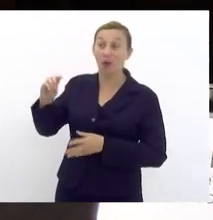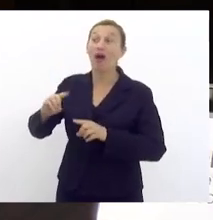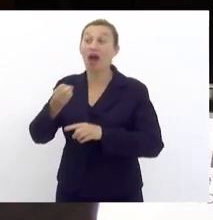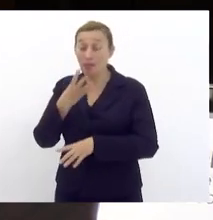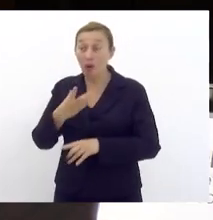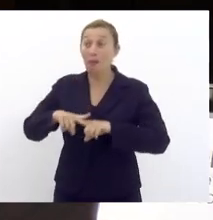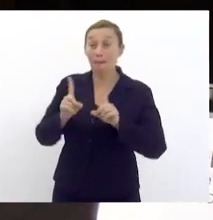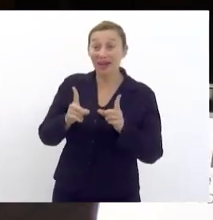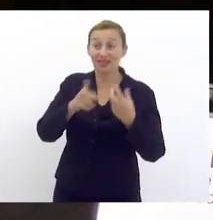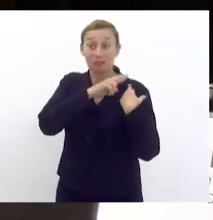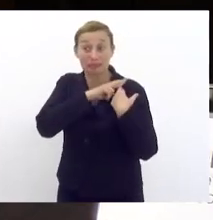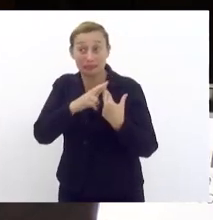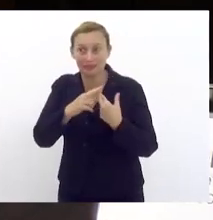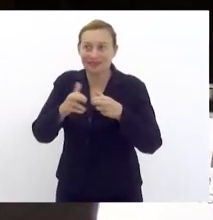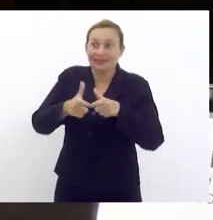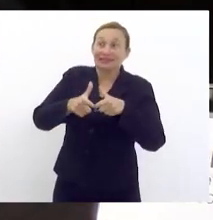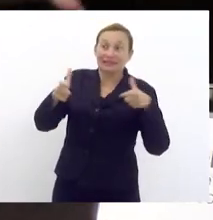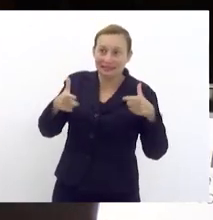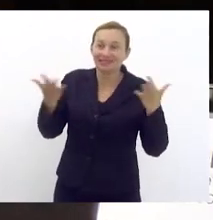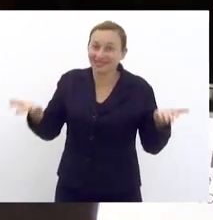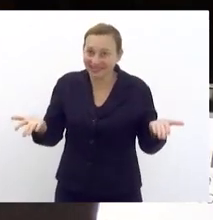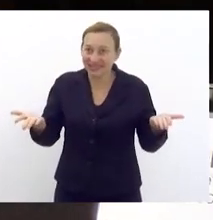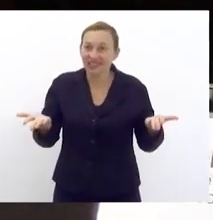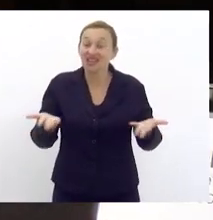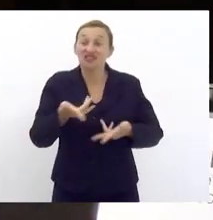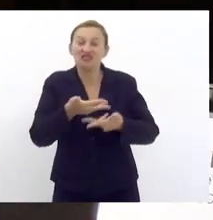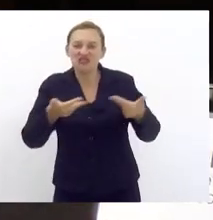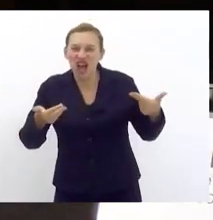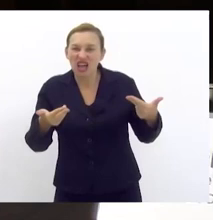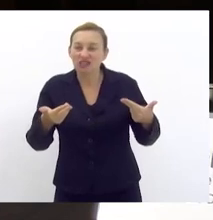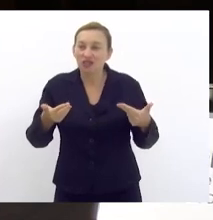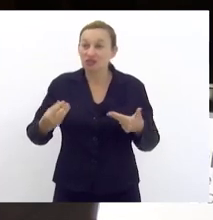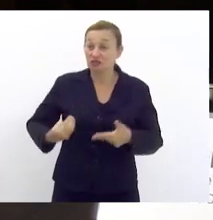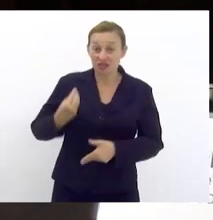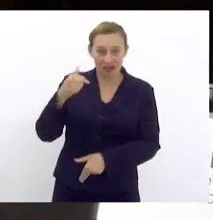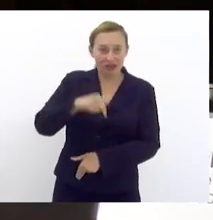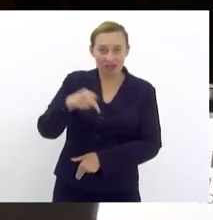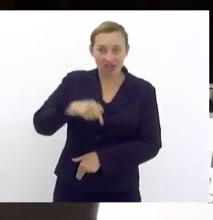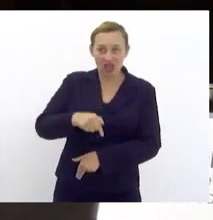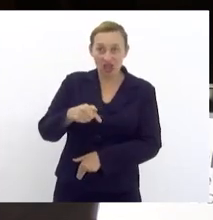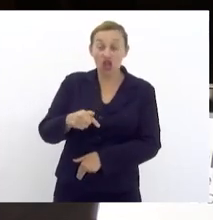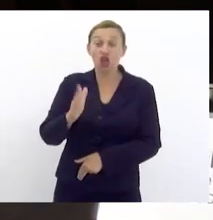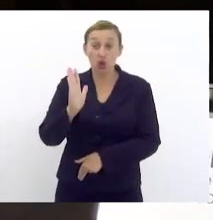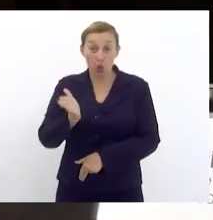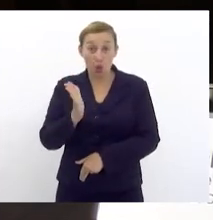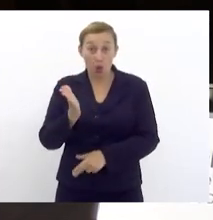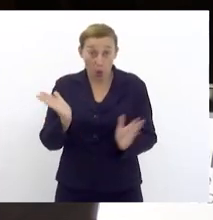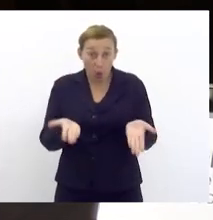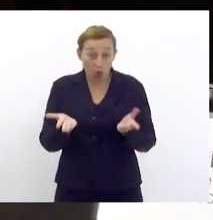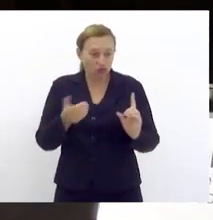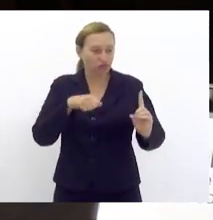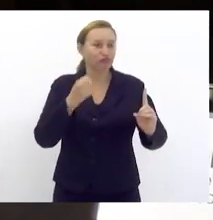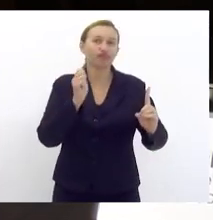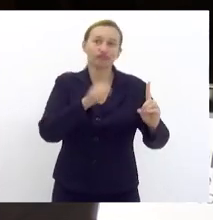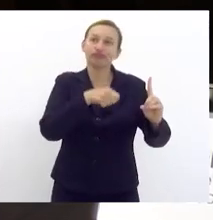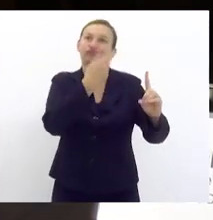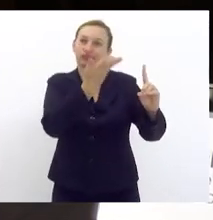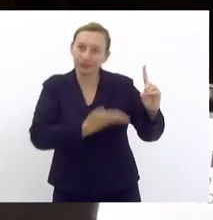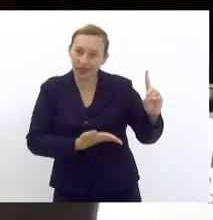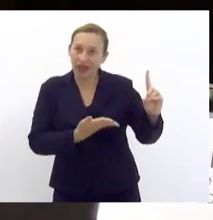uma responsabilidade muito grande. Muitos dos que estão aqui, que hoje são homenageados, né, eu já